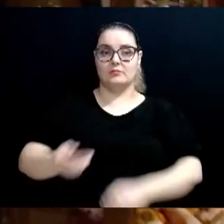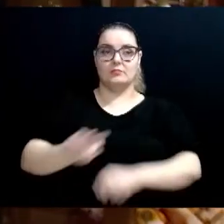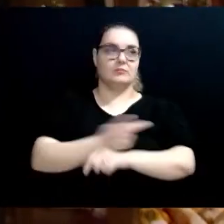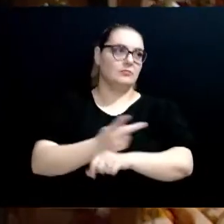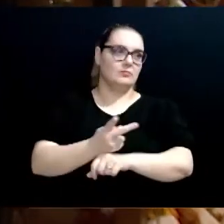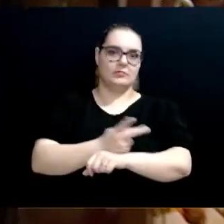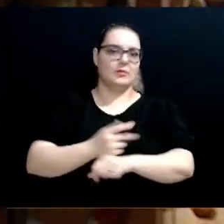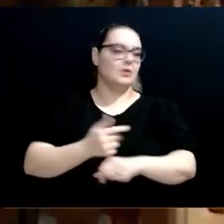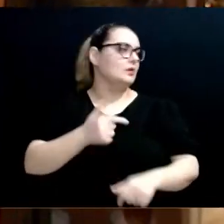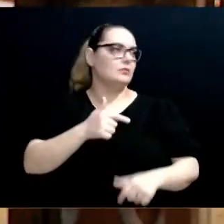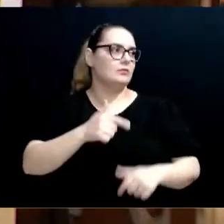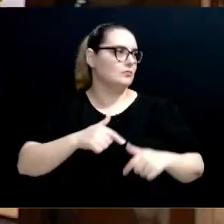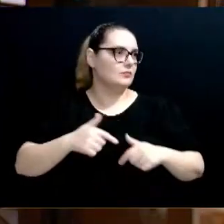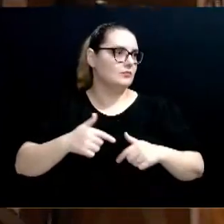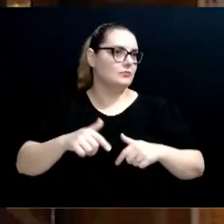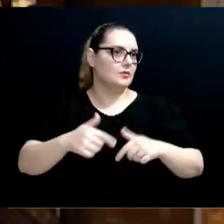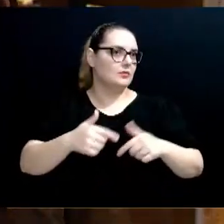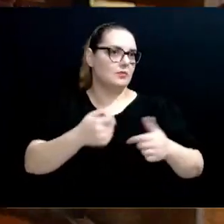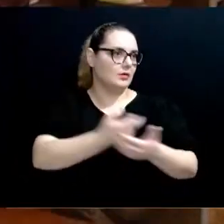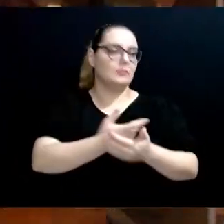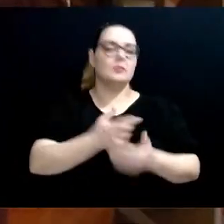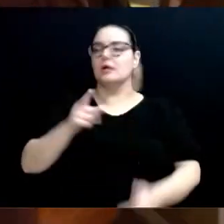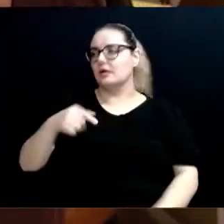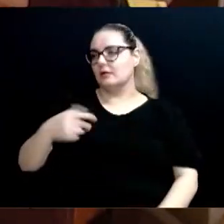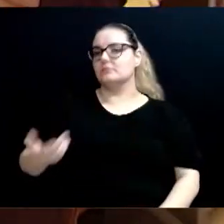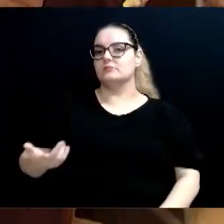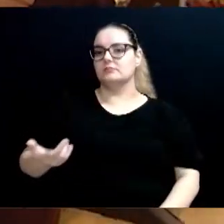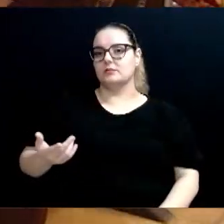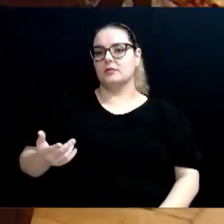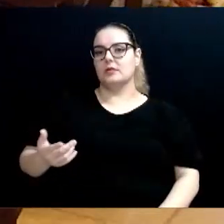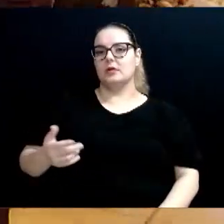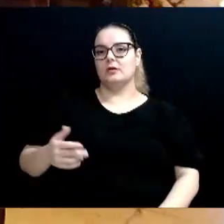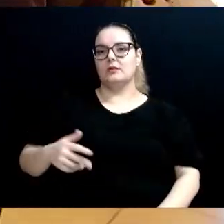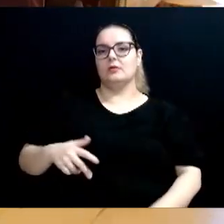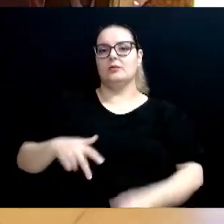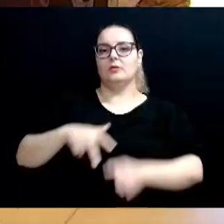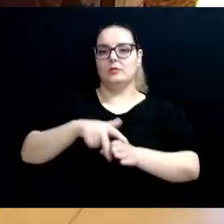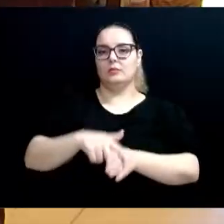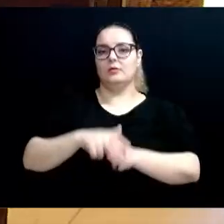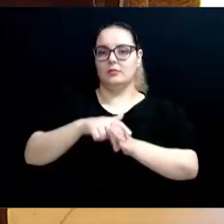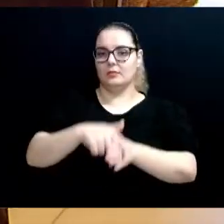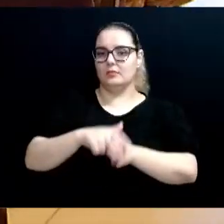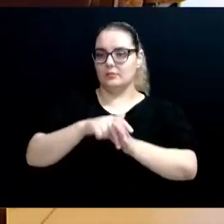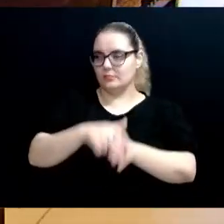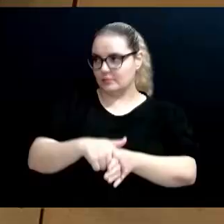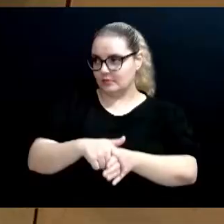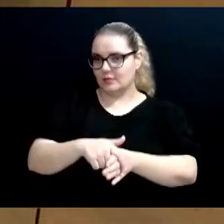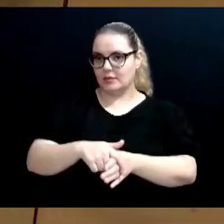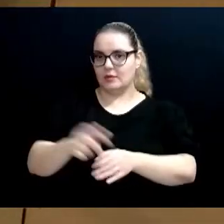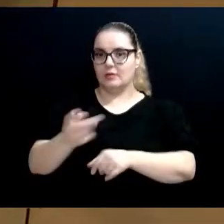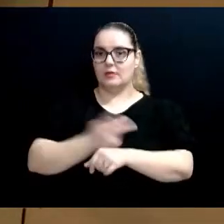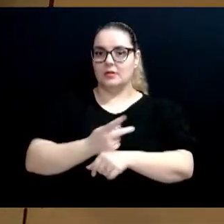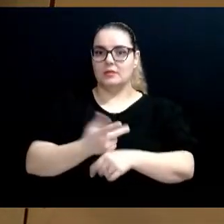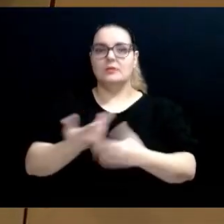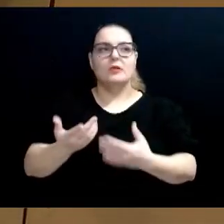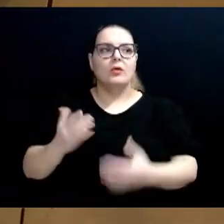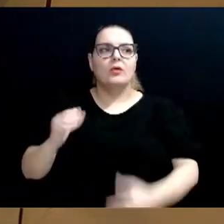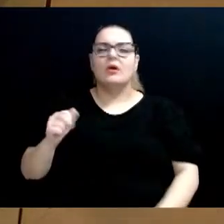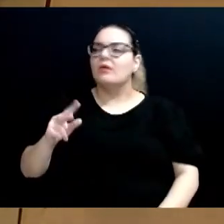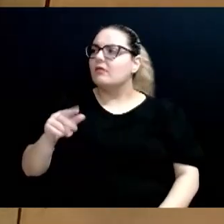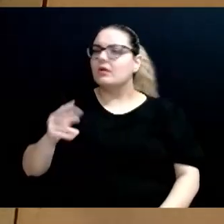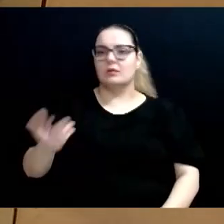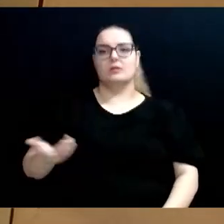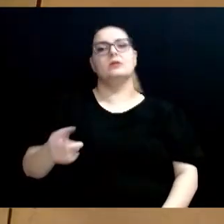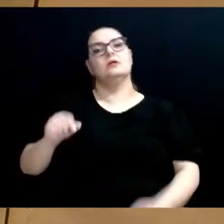para ele e que, se você fosse procurar para... Não tem no mercado Não tem no mais. mercado. Então, o cavalinho foi uma coisa. Porque nós fomos procurar